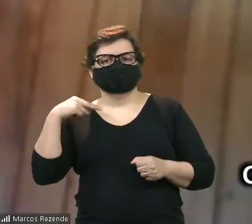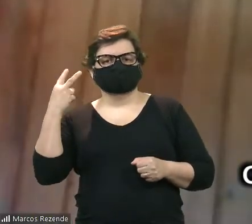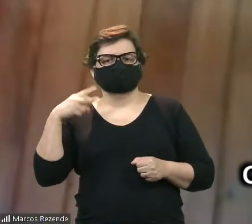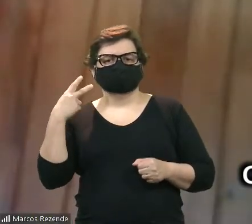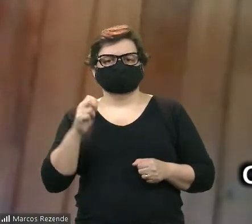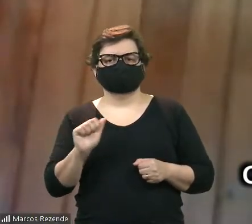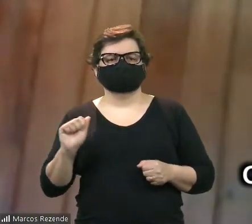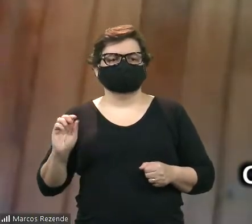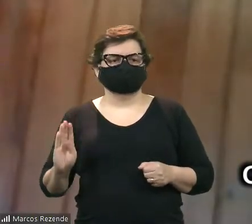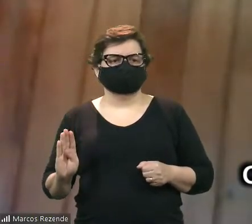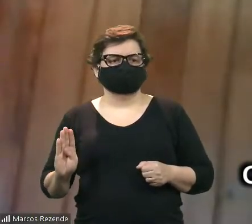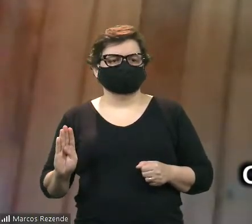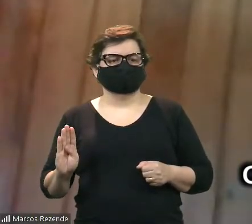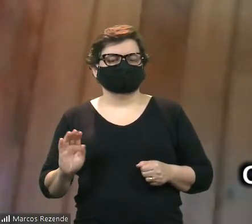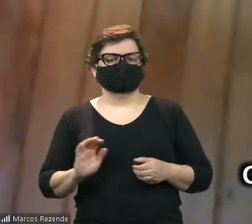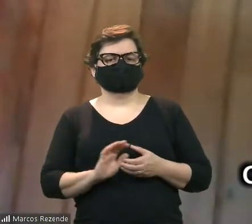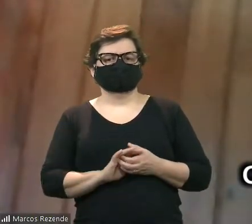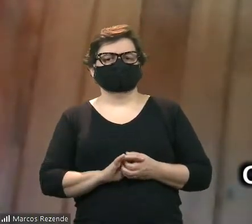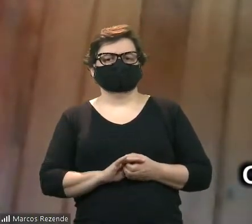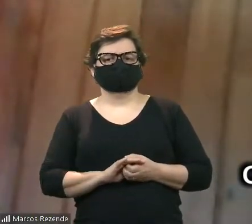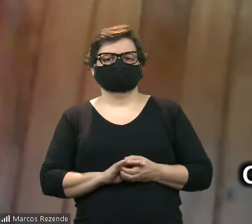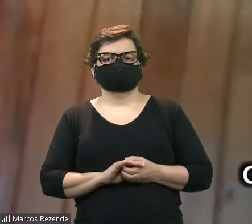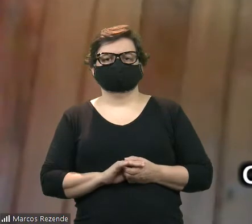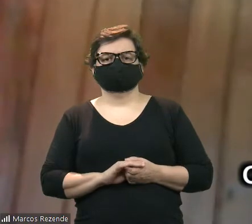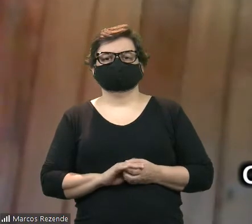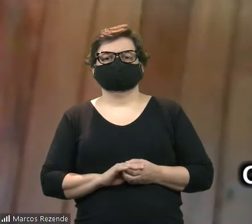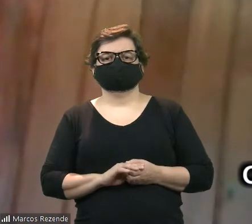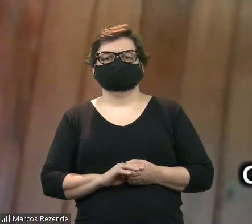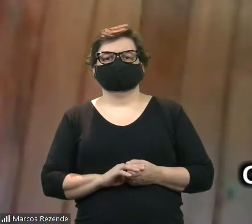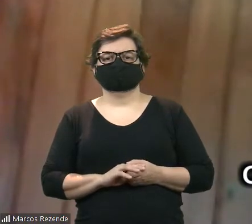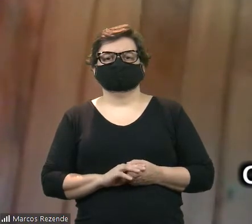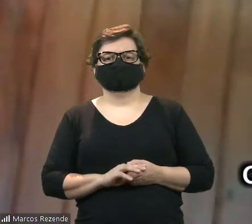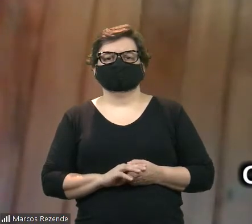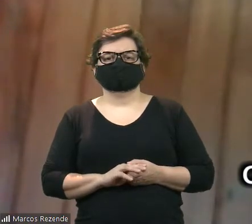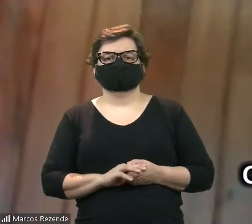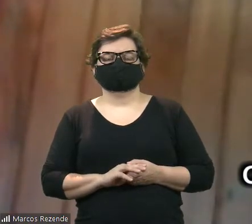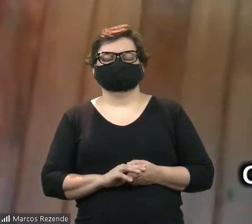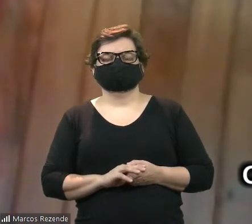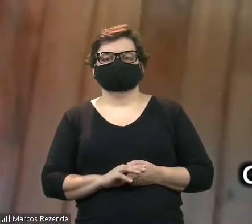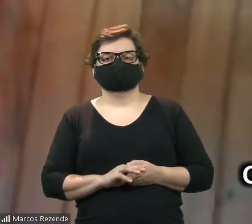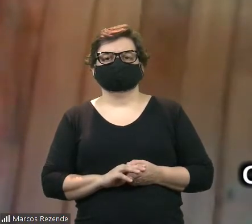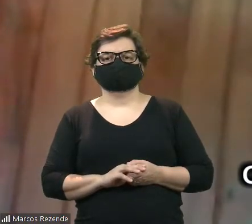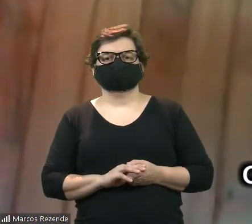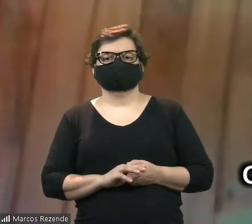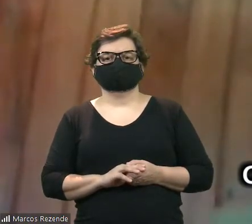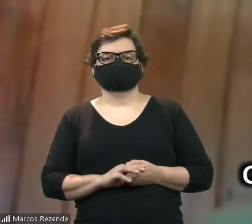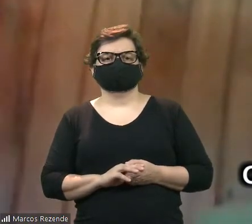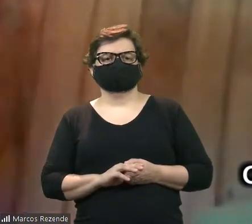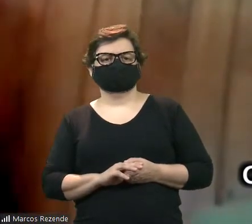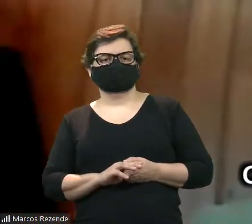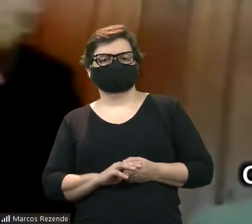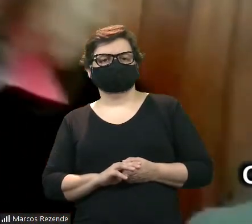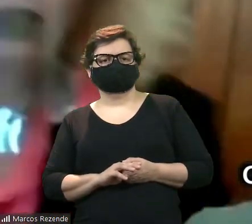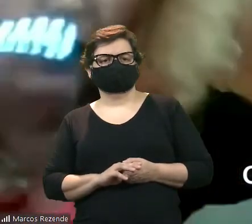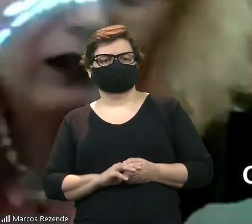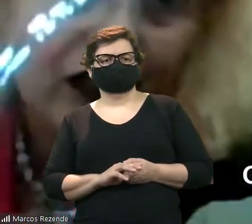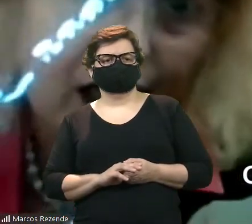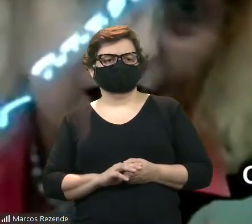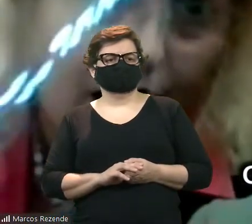Submeto o requerimento verbal formulado pelo vereador Zé Carlos Albuquerque. Os